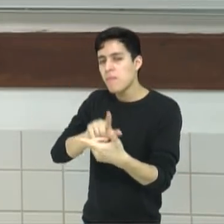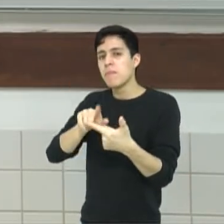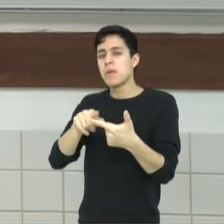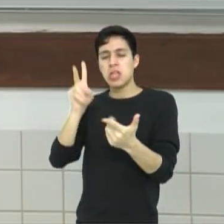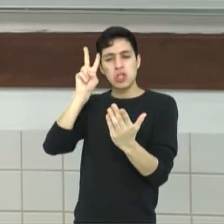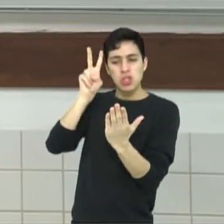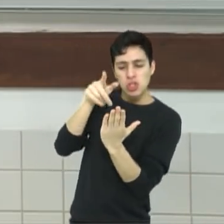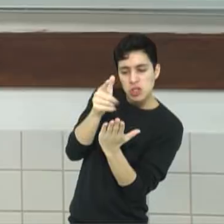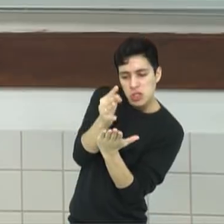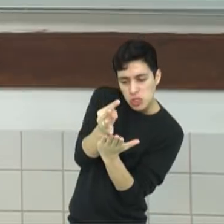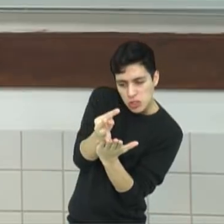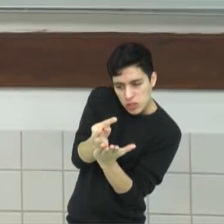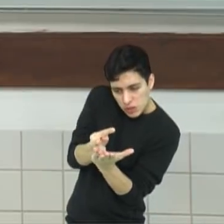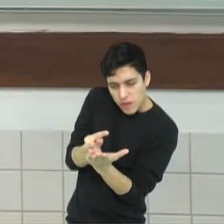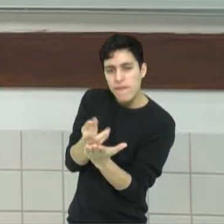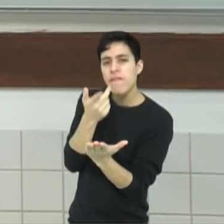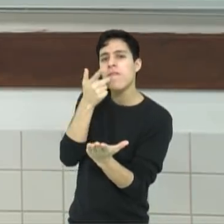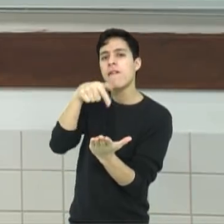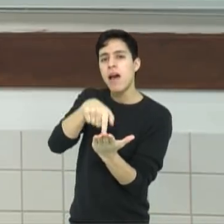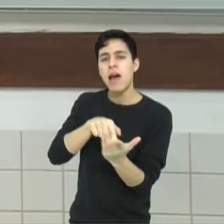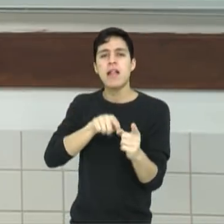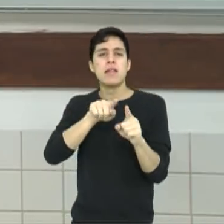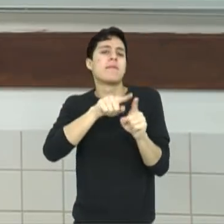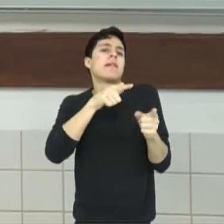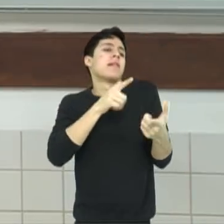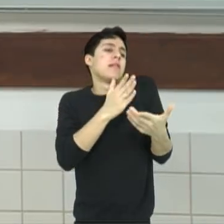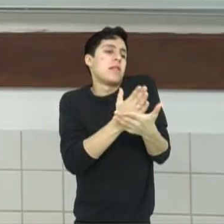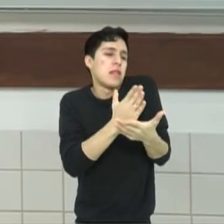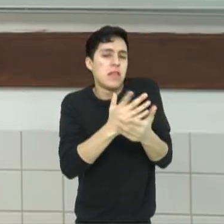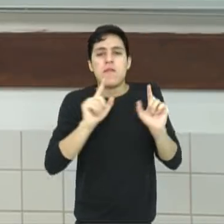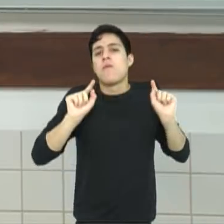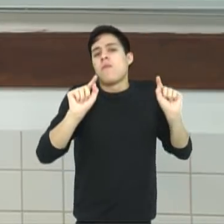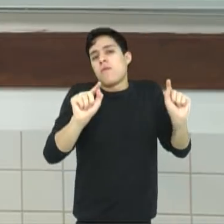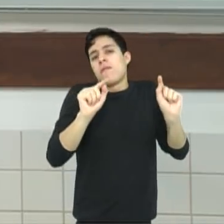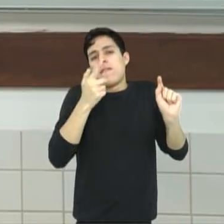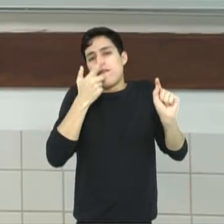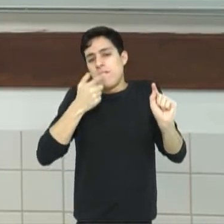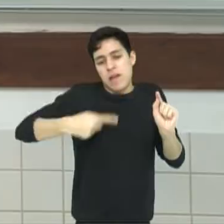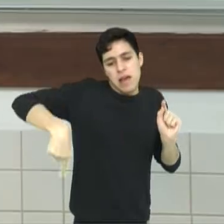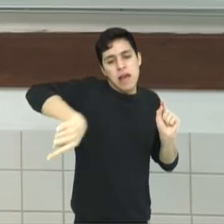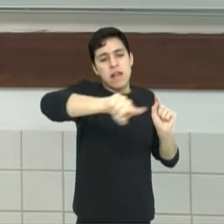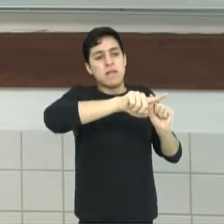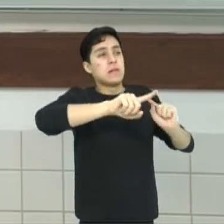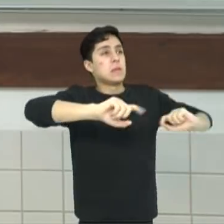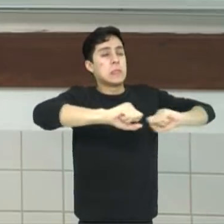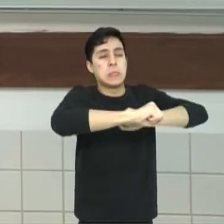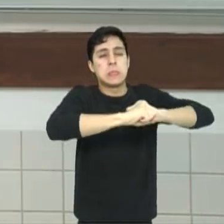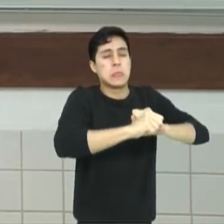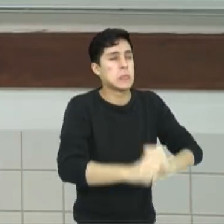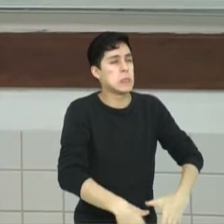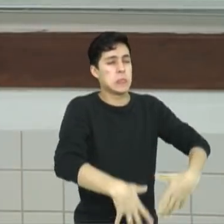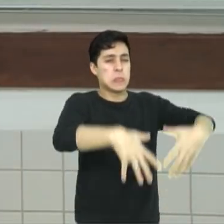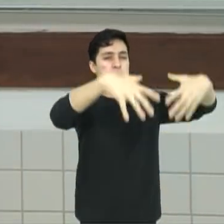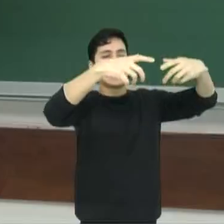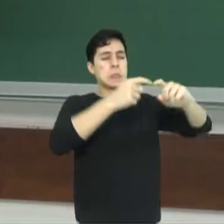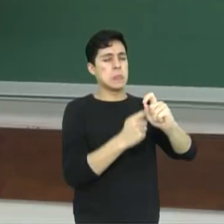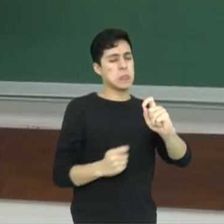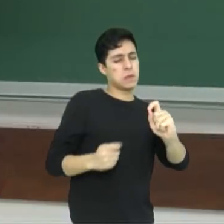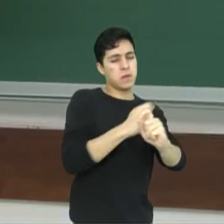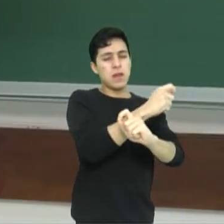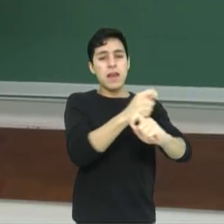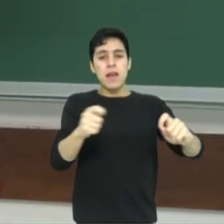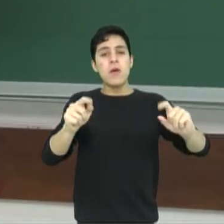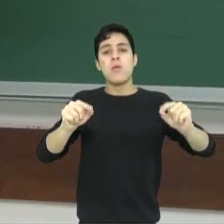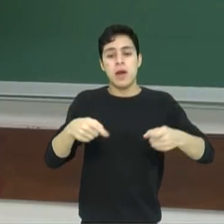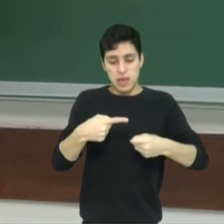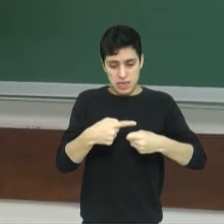né, livros da época que falam que era uma grande estátua gigantesca na frente da